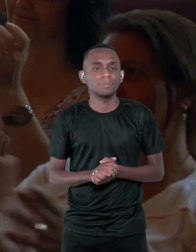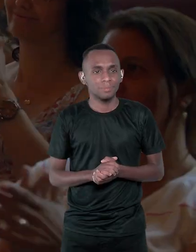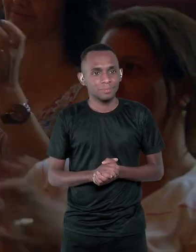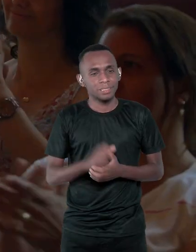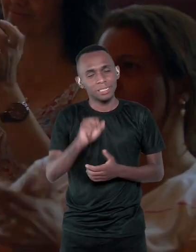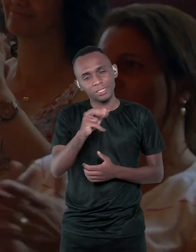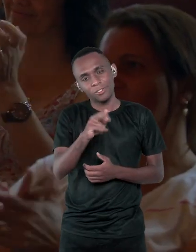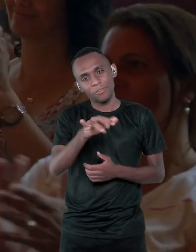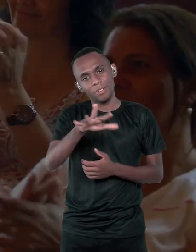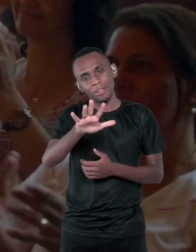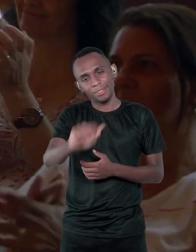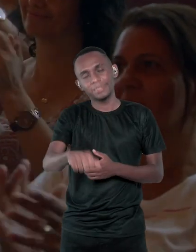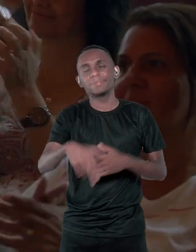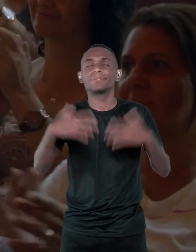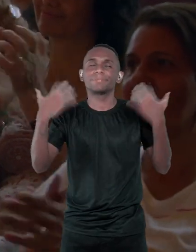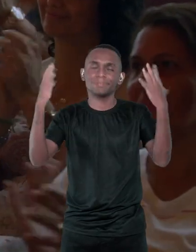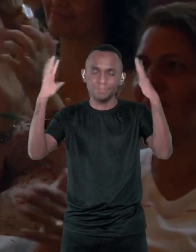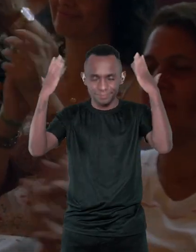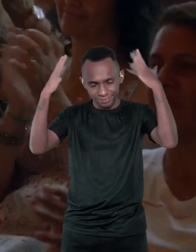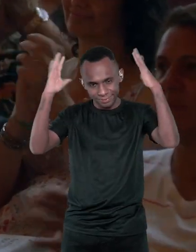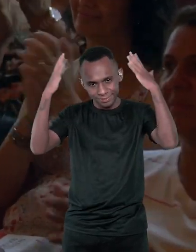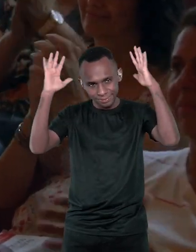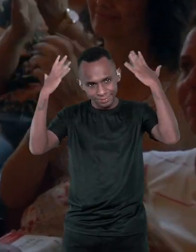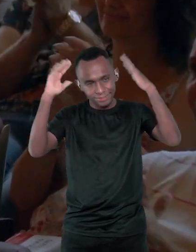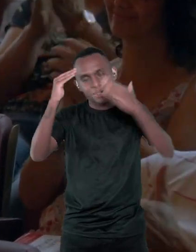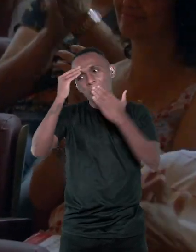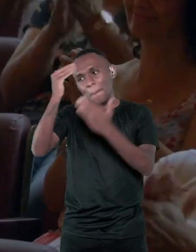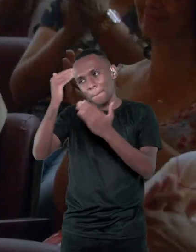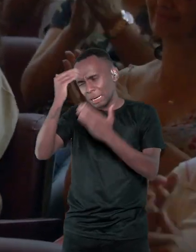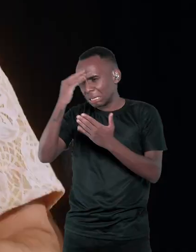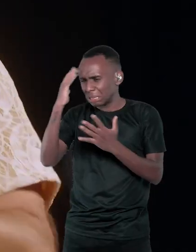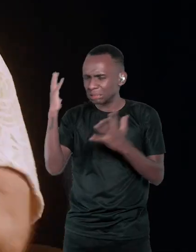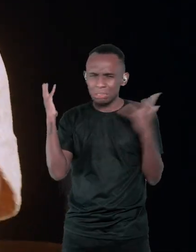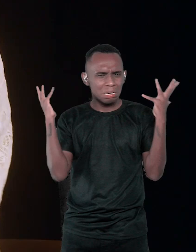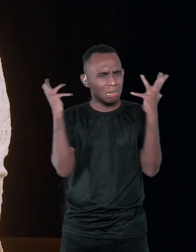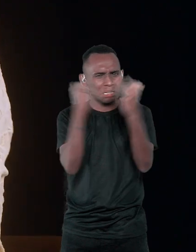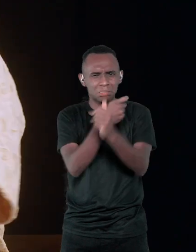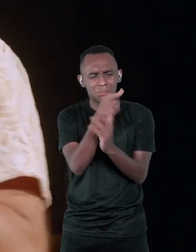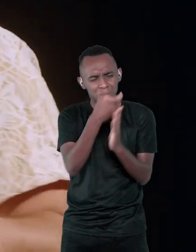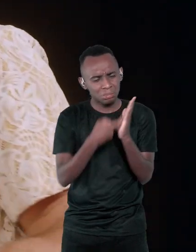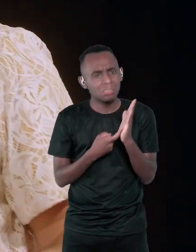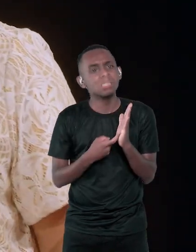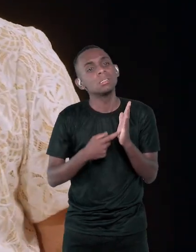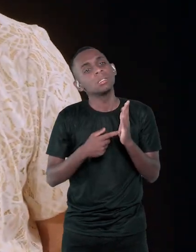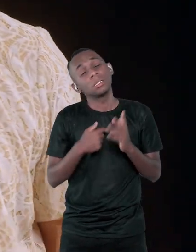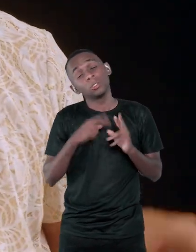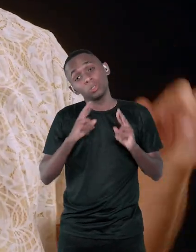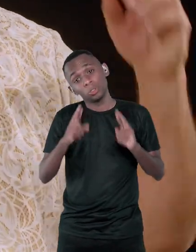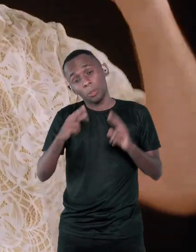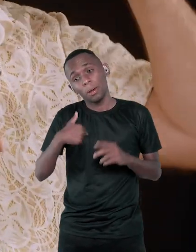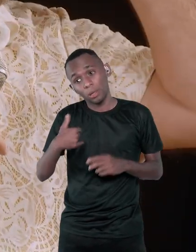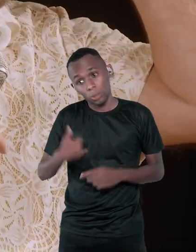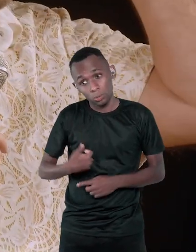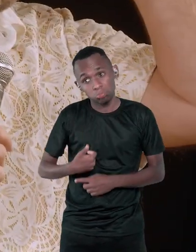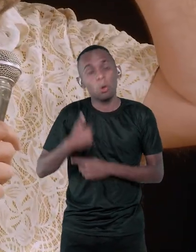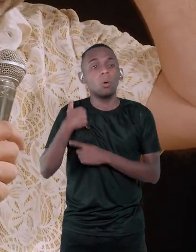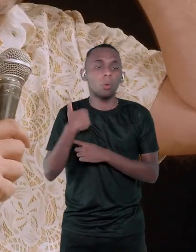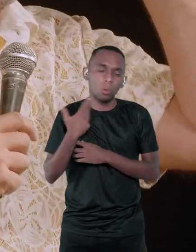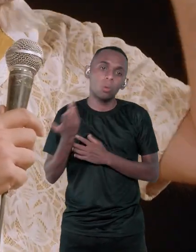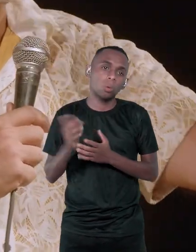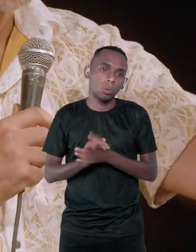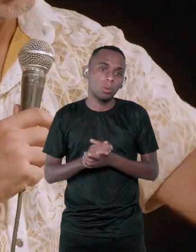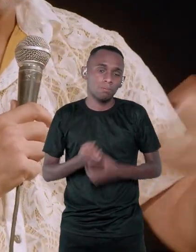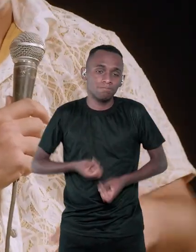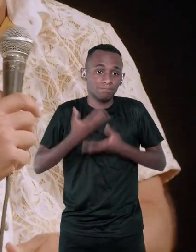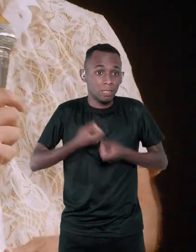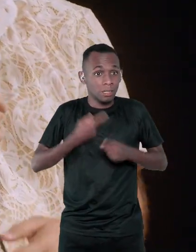Os espectadores na plateia aplaudem a leitura de Zeca. Espero ter honrado as poesias, porque eu